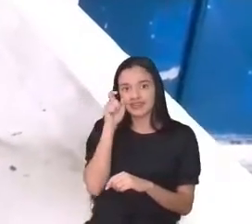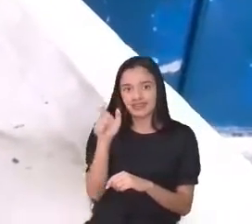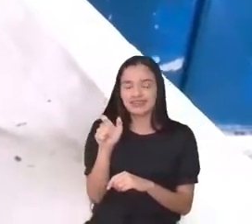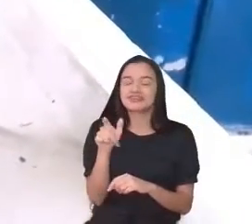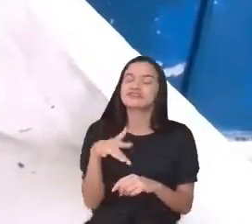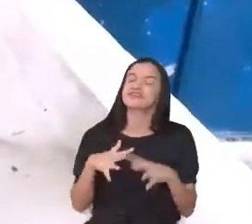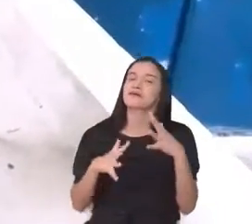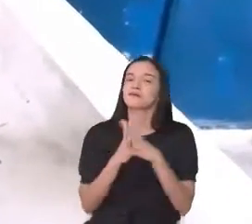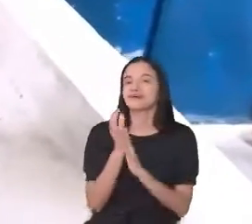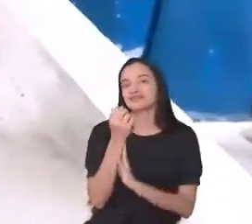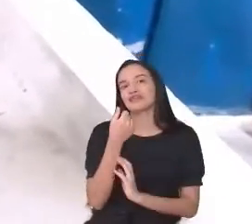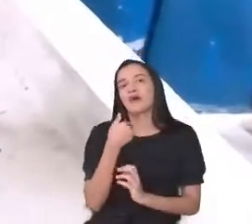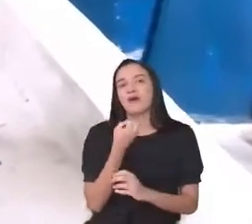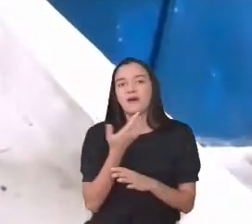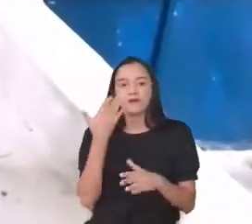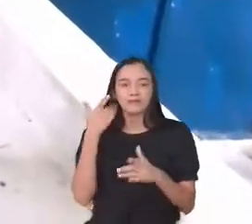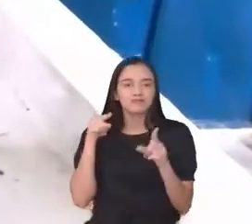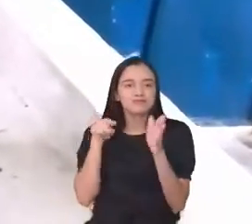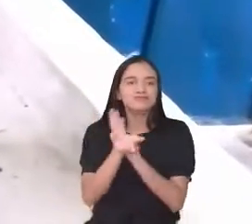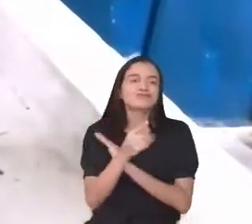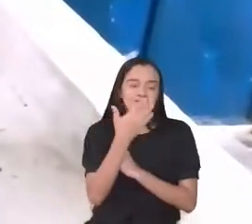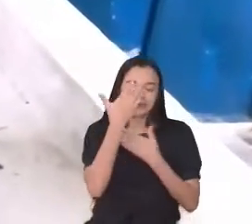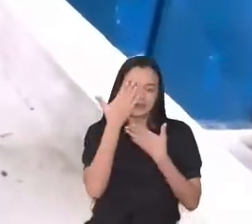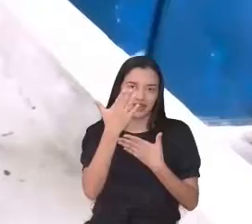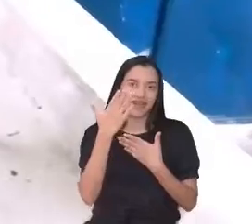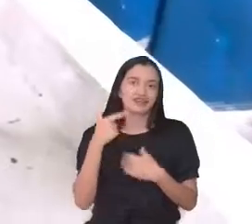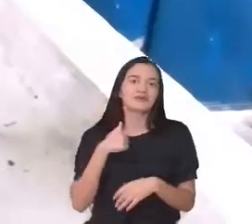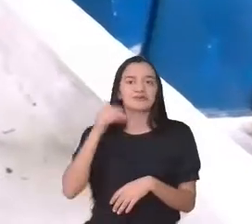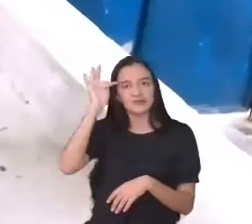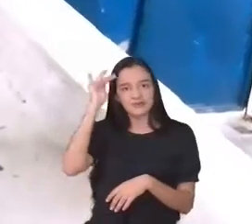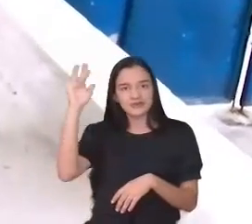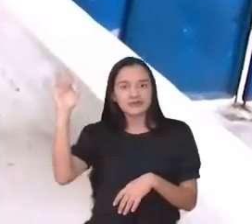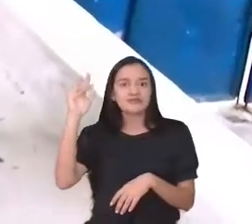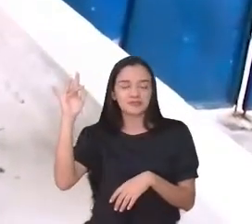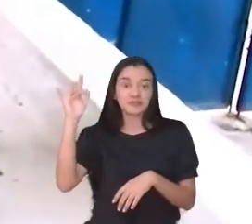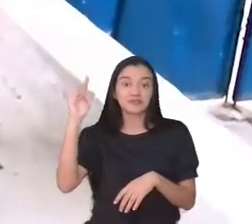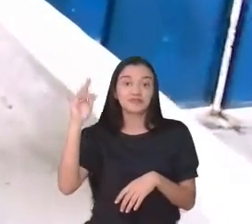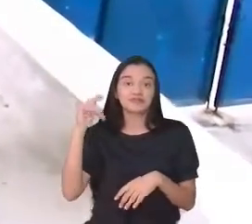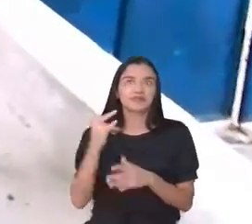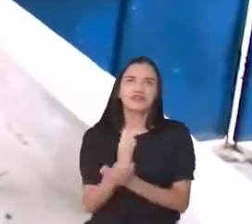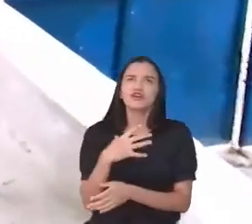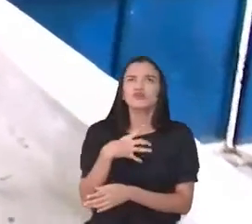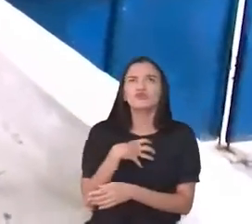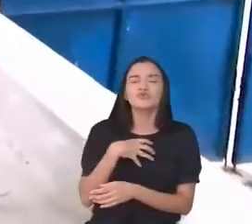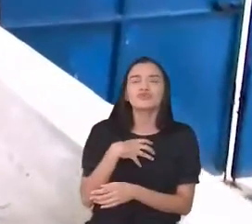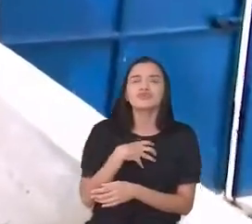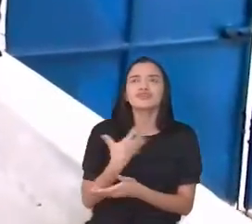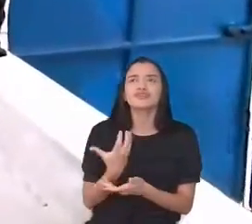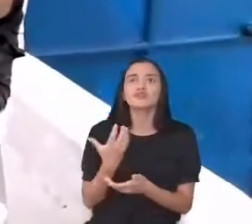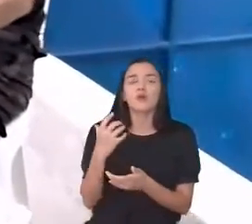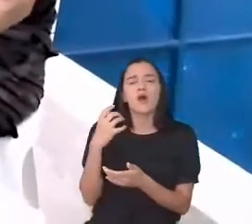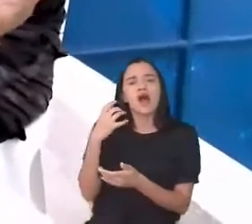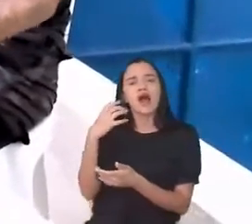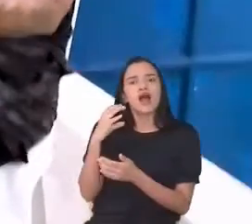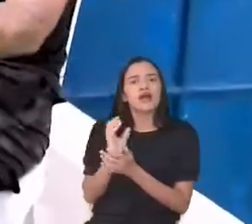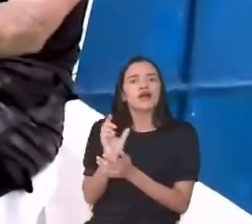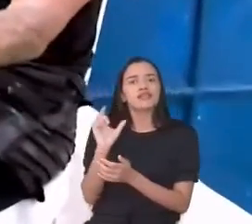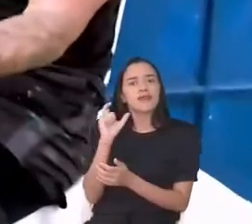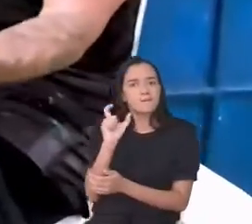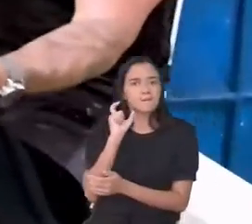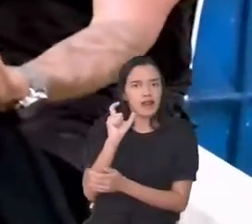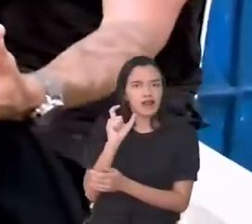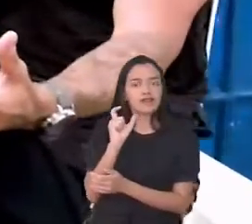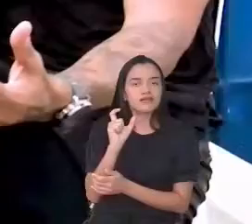Massa, obrigado pela pergunta, porque eu sou filósofo e filósofo no sentido clássico da palavra, que é alguém que